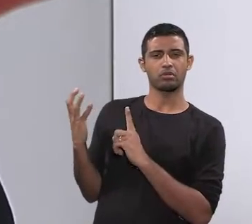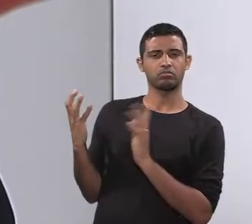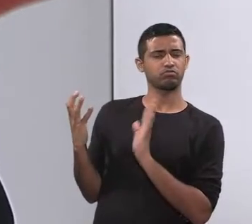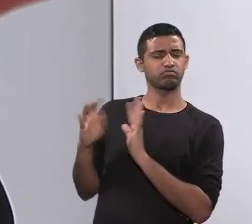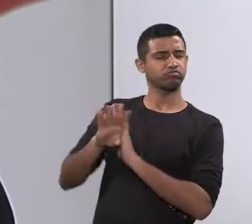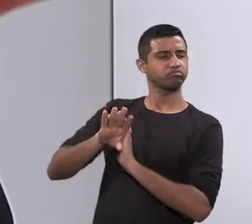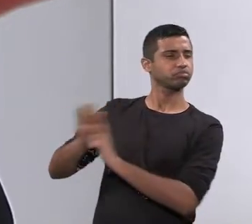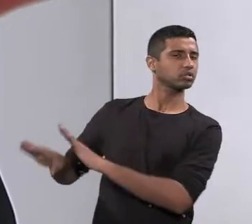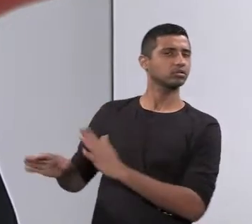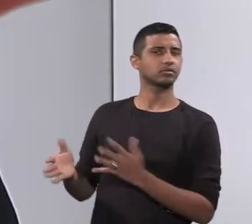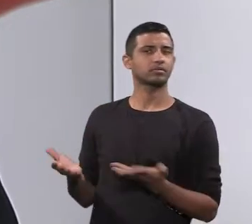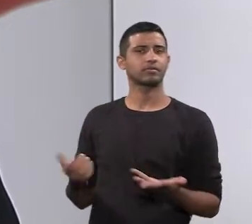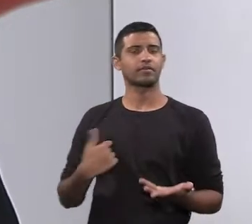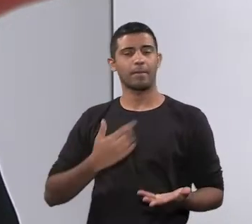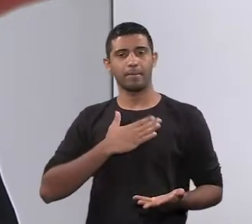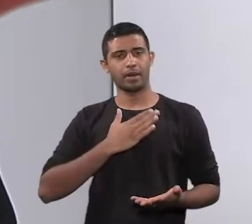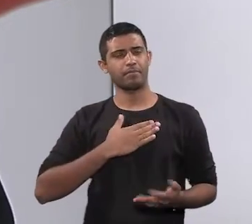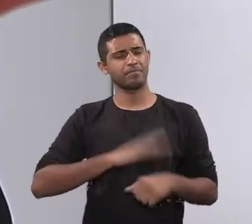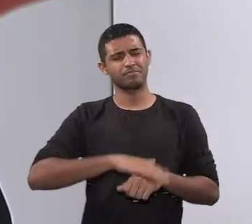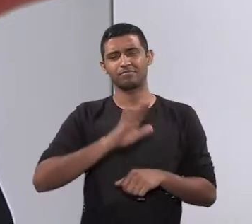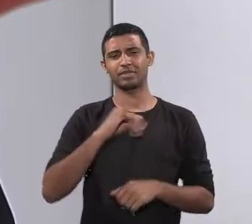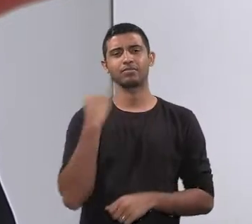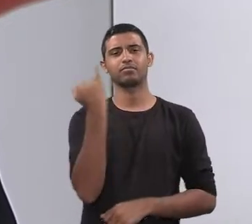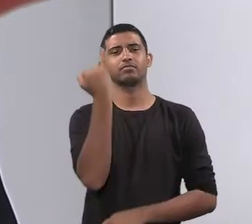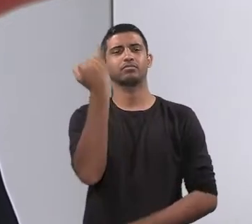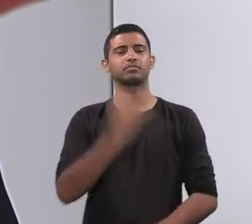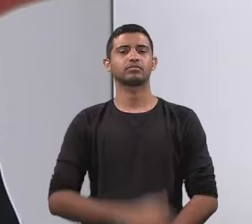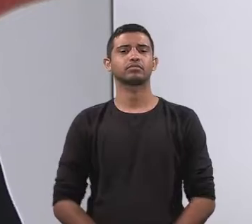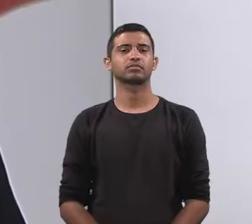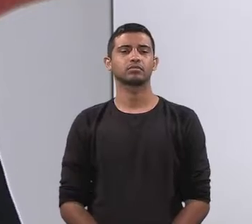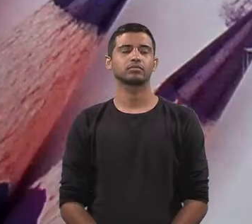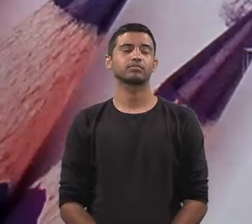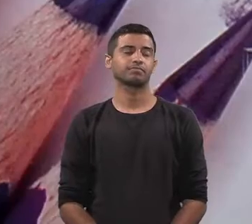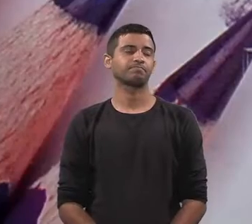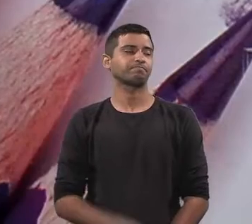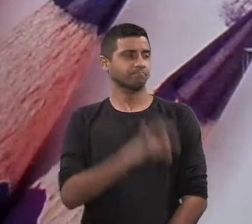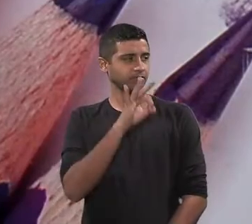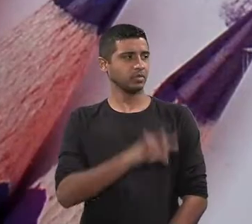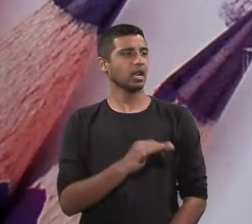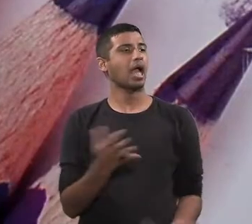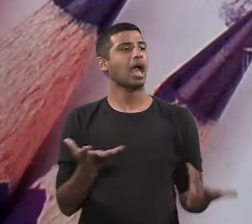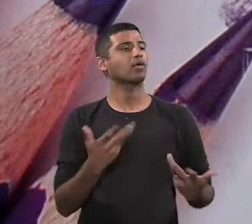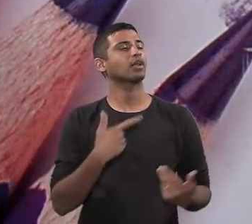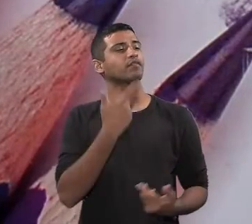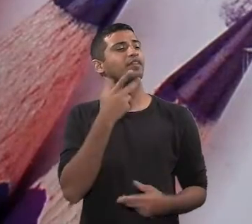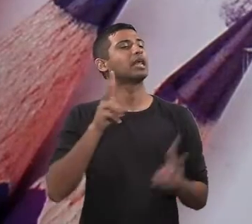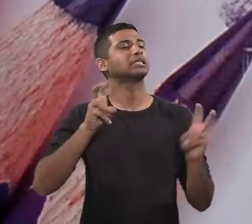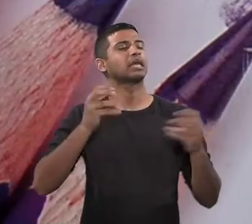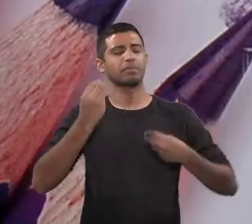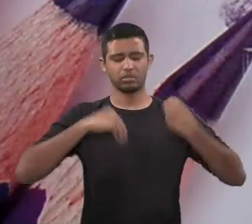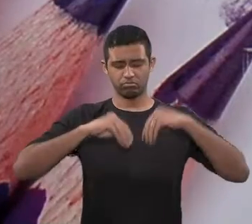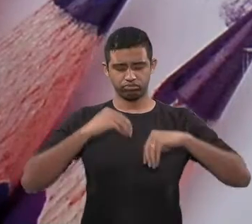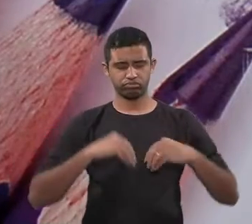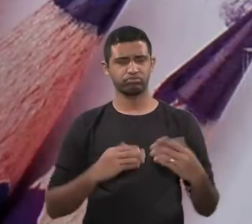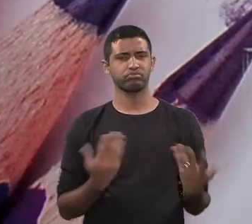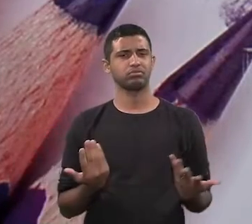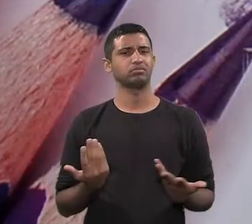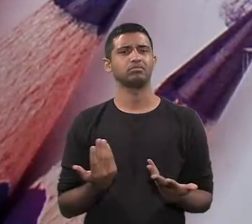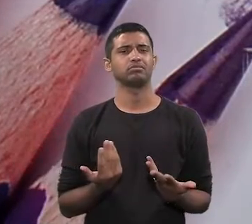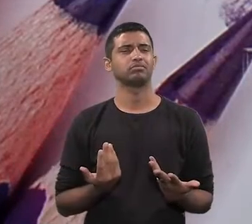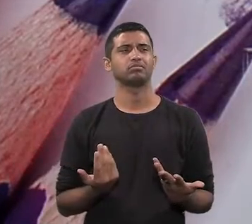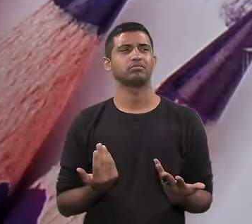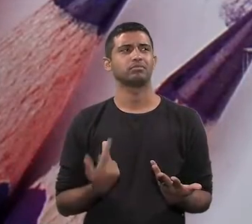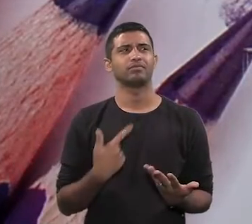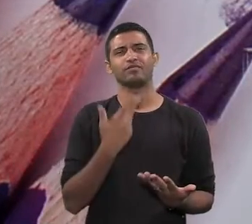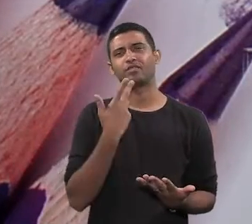negativa. Isso, para mim, é um dos fatores mais importantes. Com certeza. Agora, eu queria essa questão da depressão,